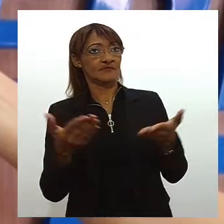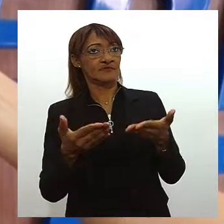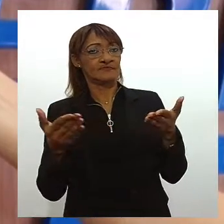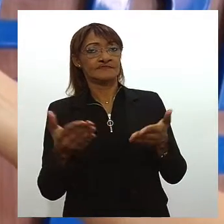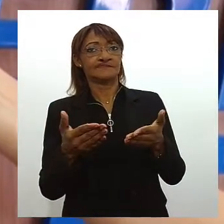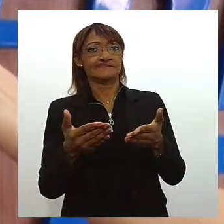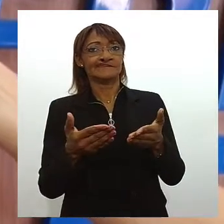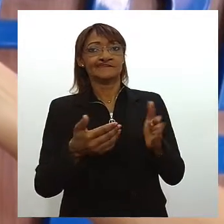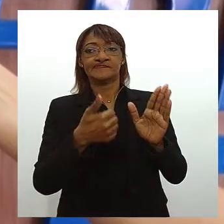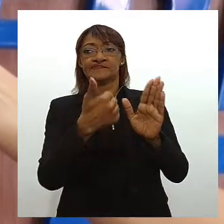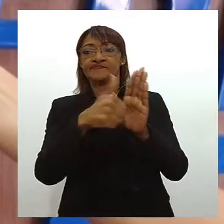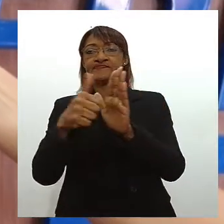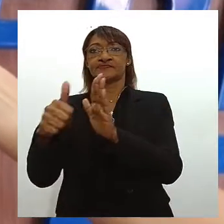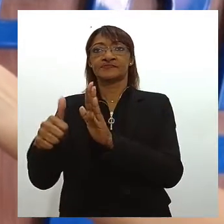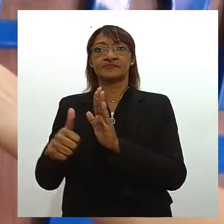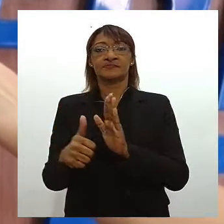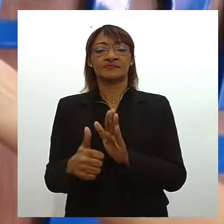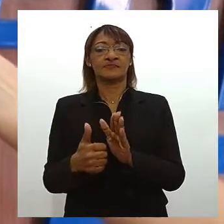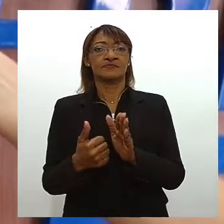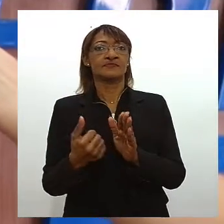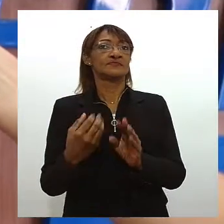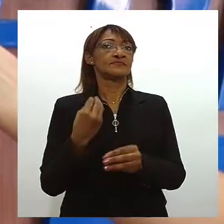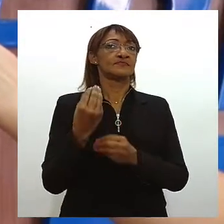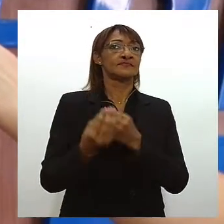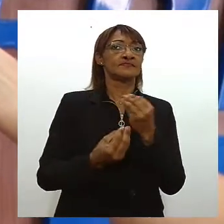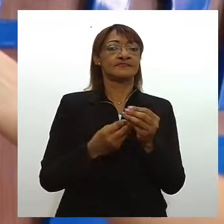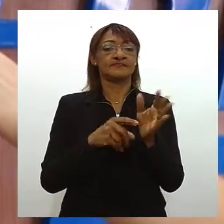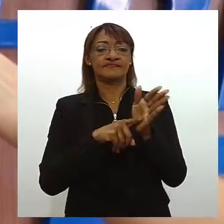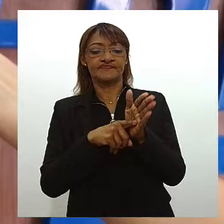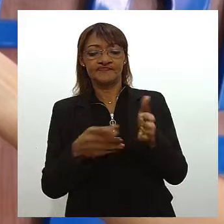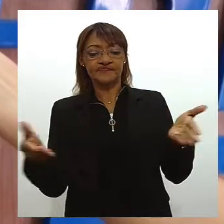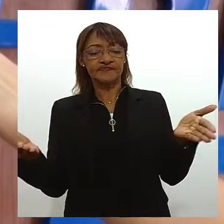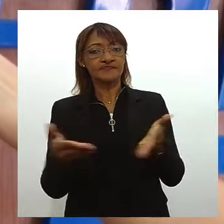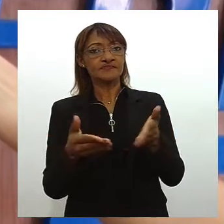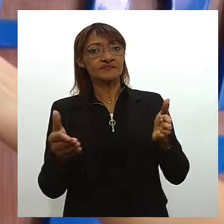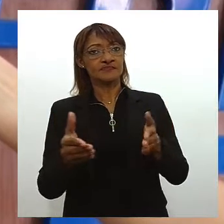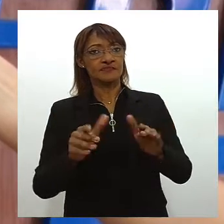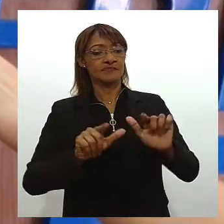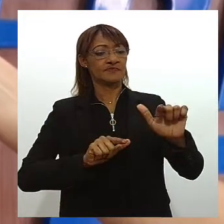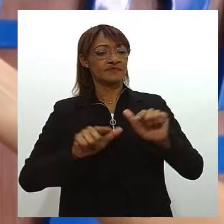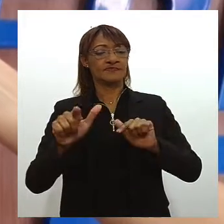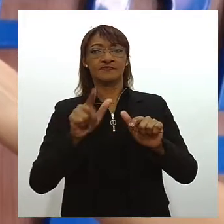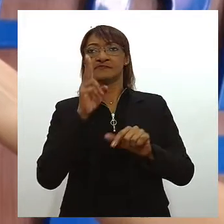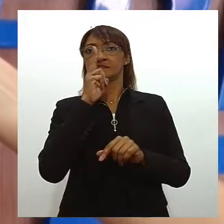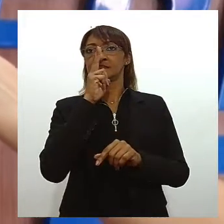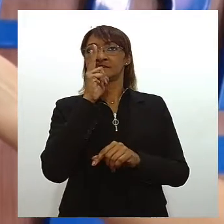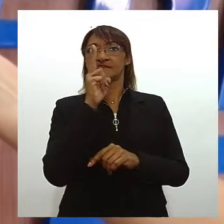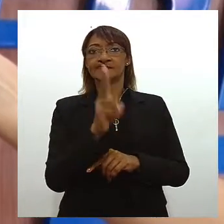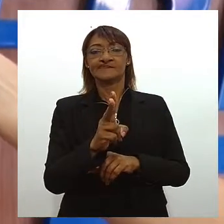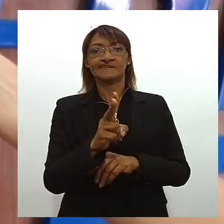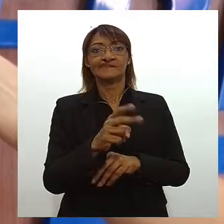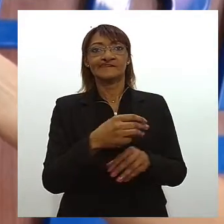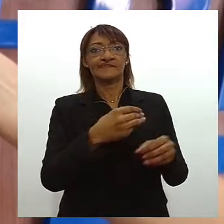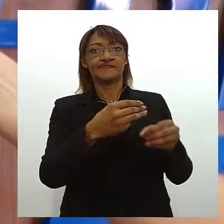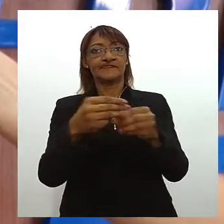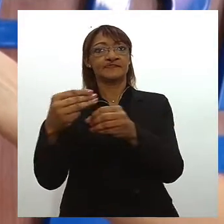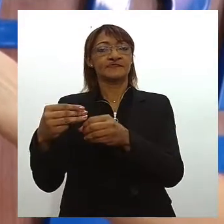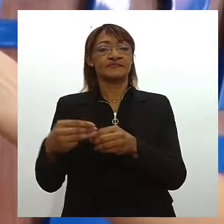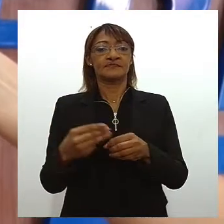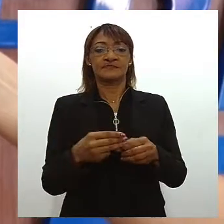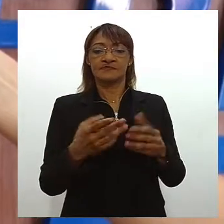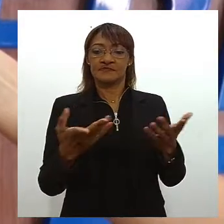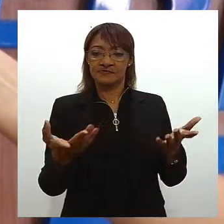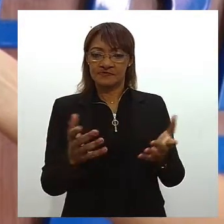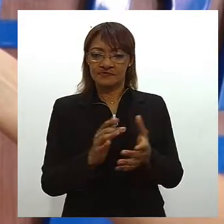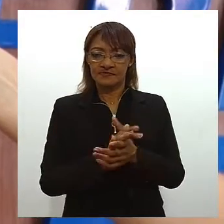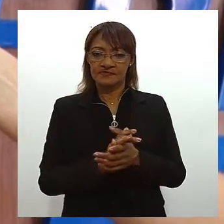esse cenário, né, vai buscando números, e hoje nós temos um trabalho muito forte com os municípios, né, praticamente